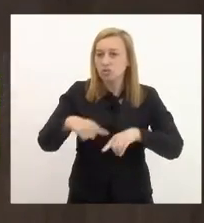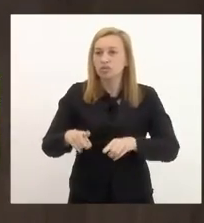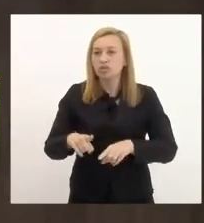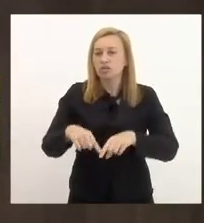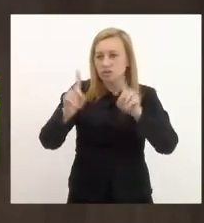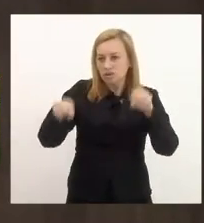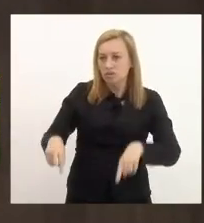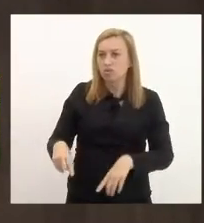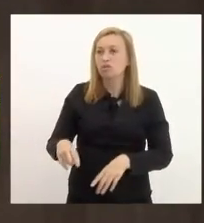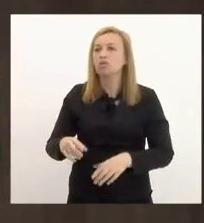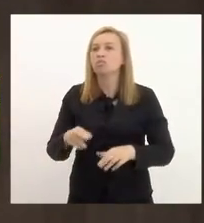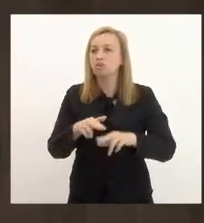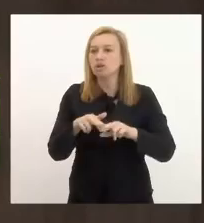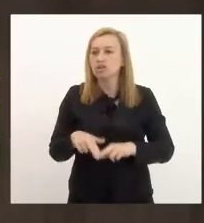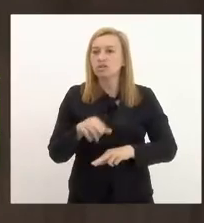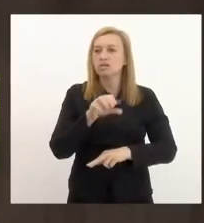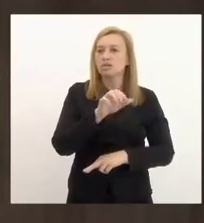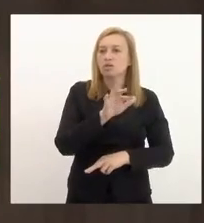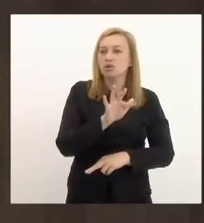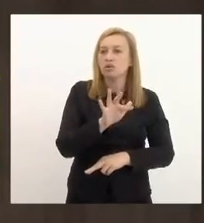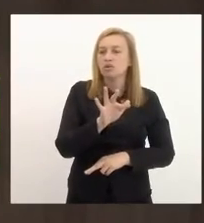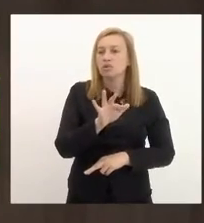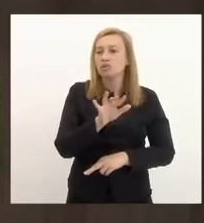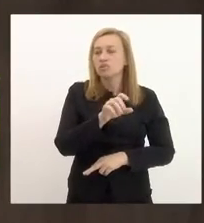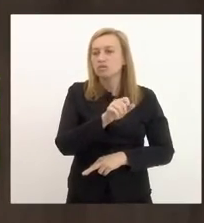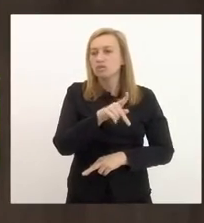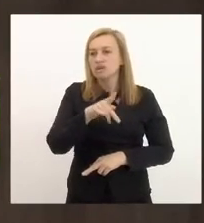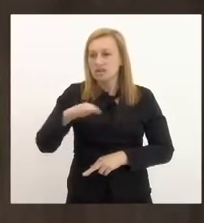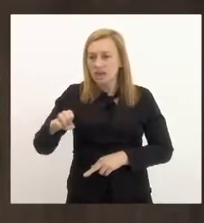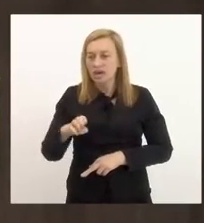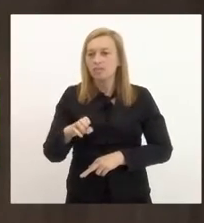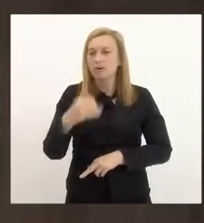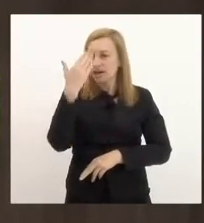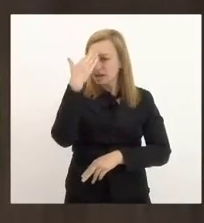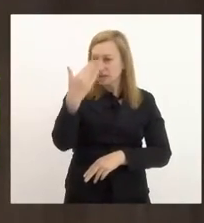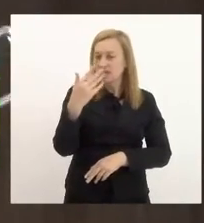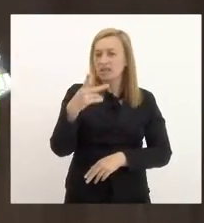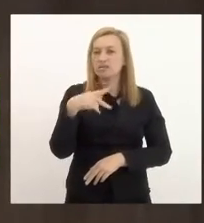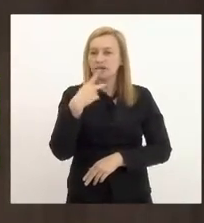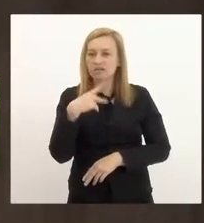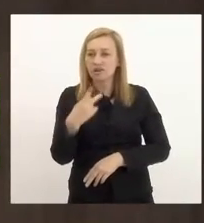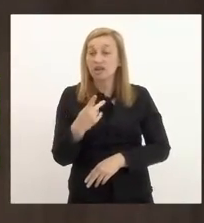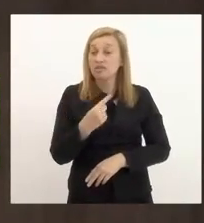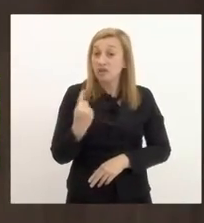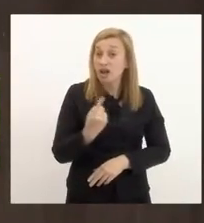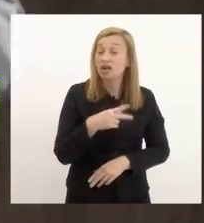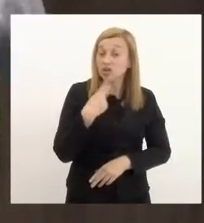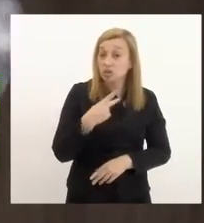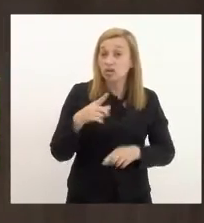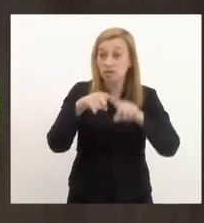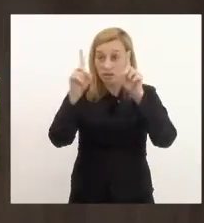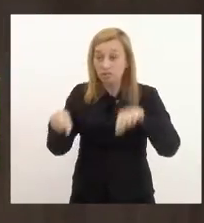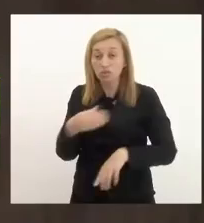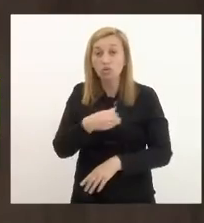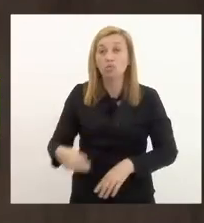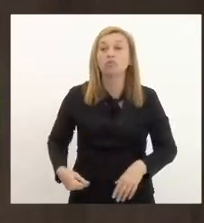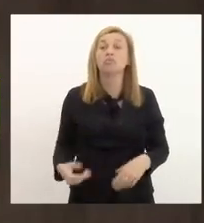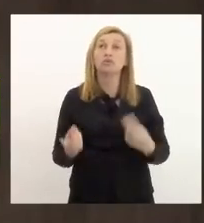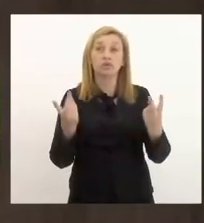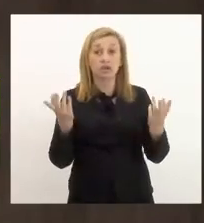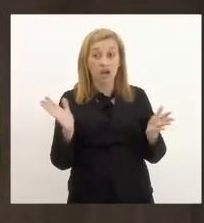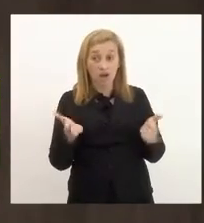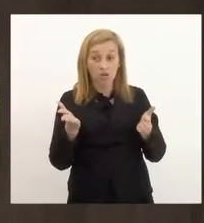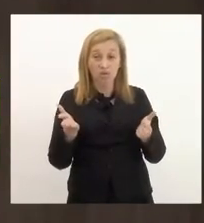levanta essa questão né agradece agradece a oportunidade de se posicionar e dizer que nós servidores públicos nesse atual